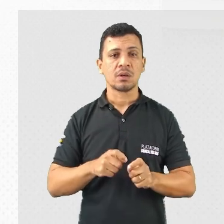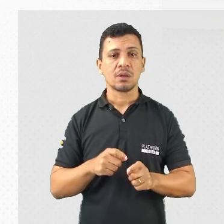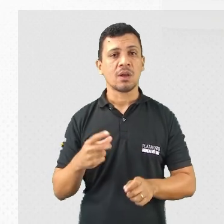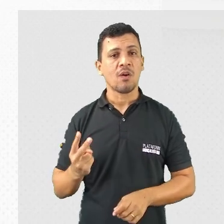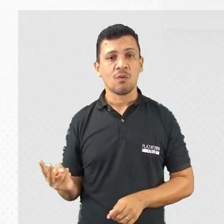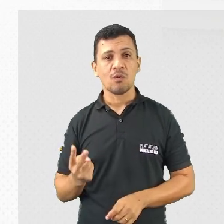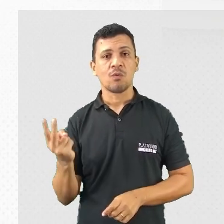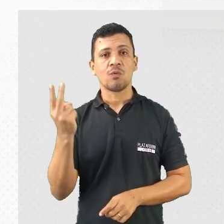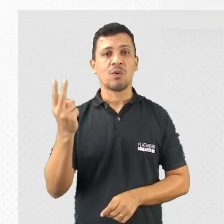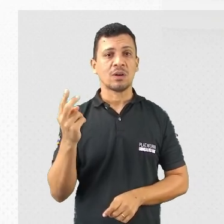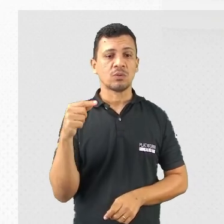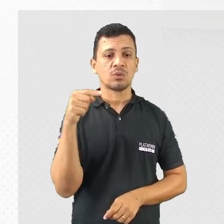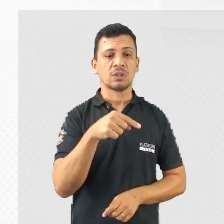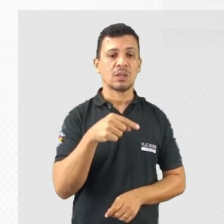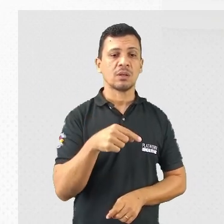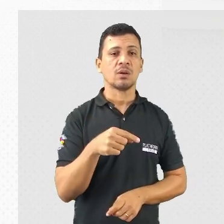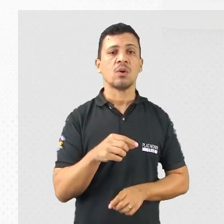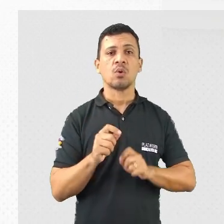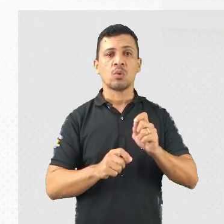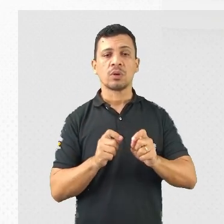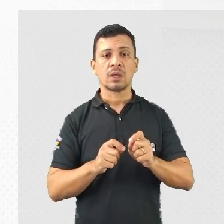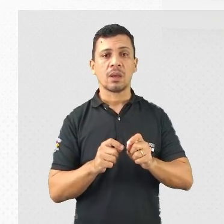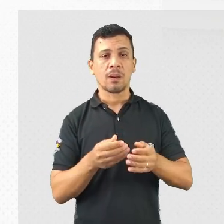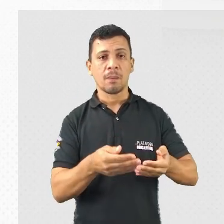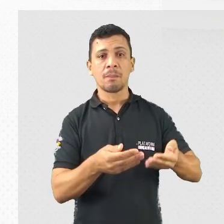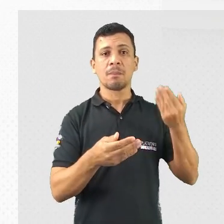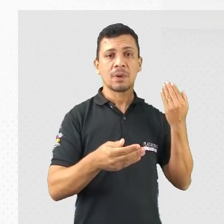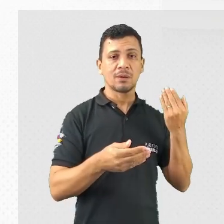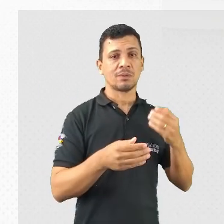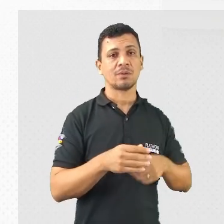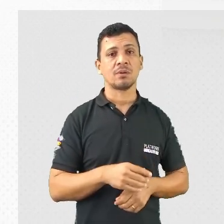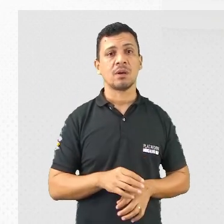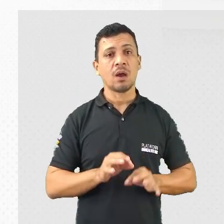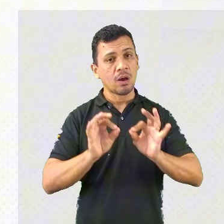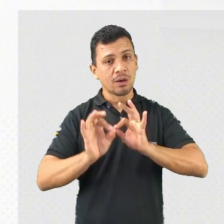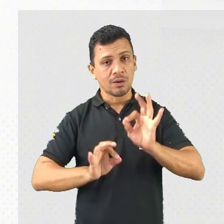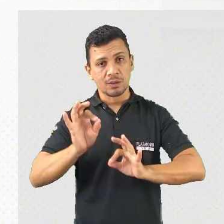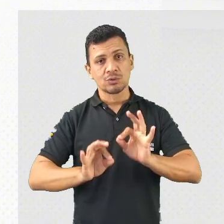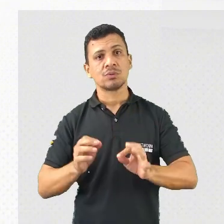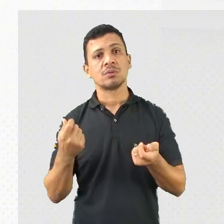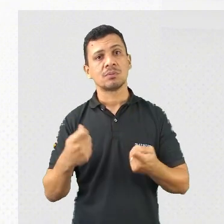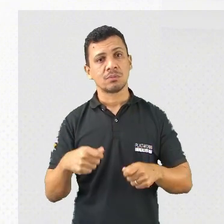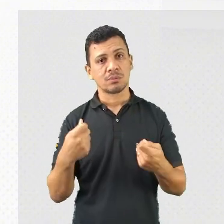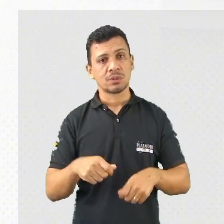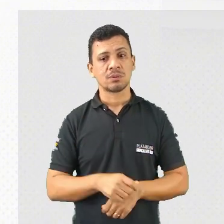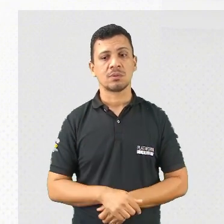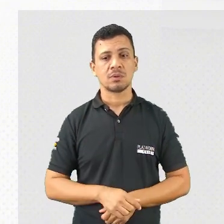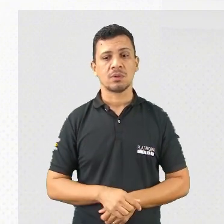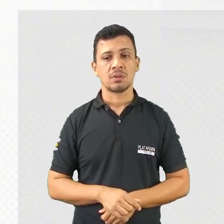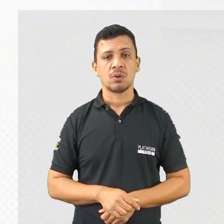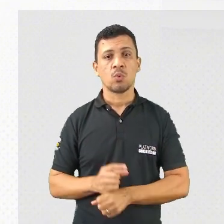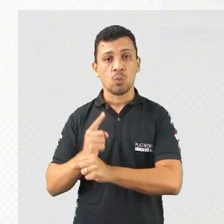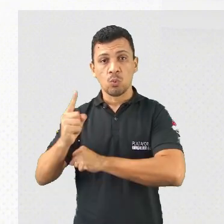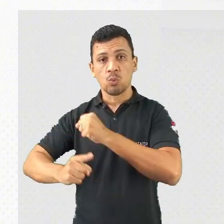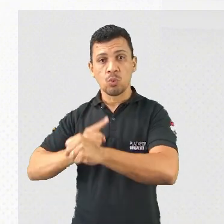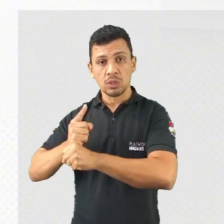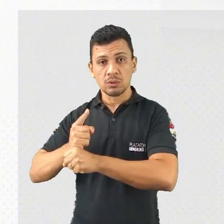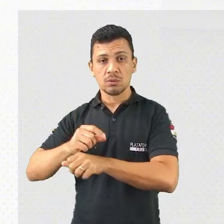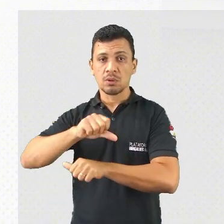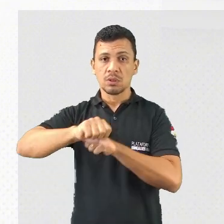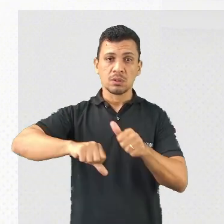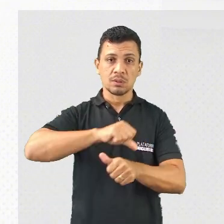do montante do período anterior. Então, eu tenho que ajustar isso. Eu tenho que transformar esse 1 ano